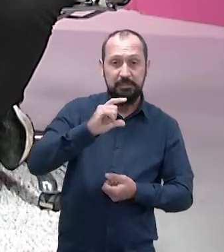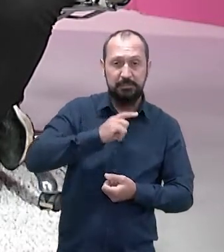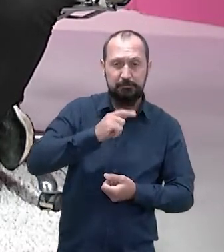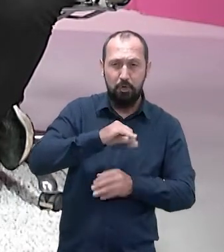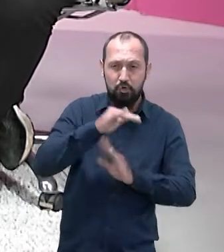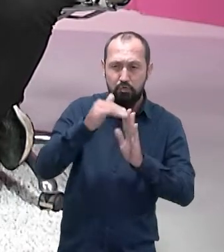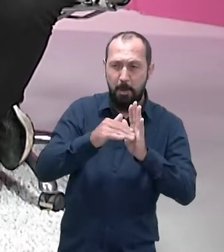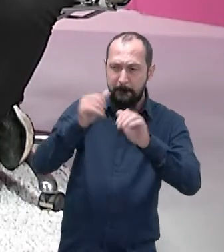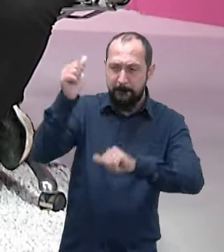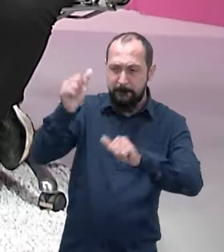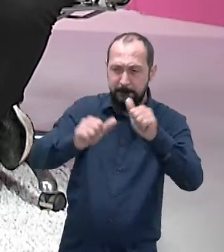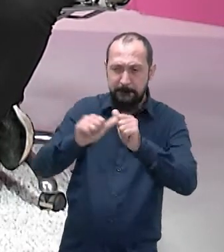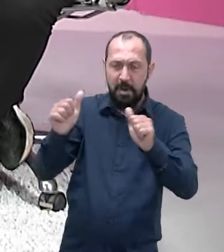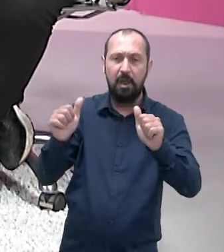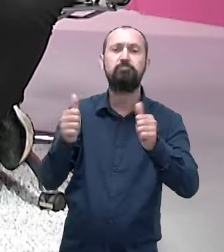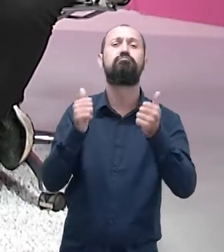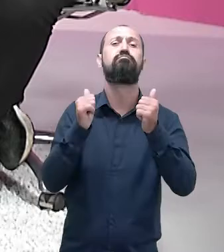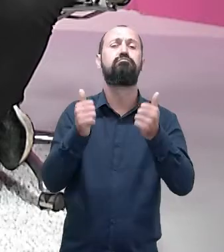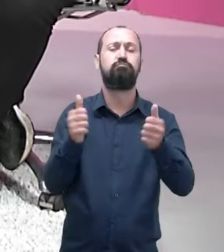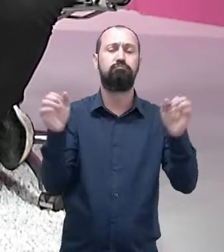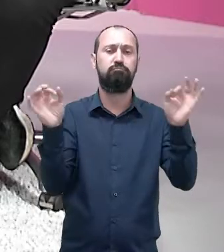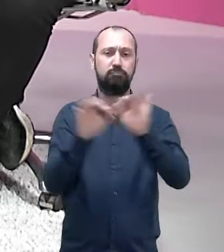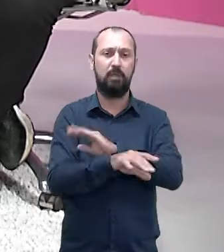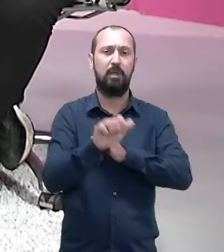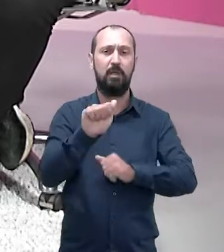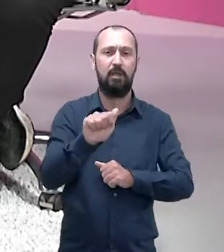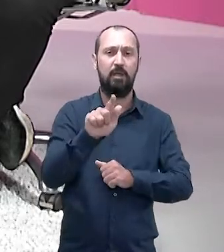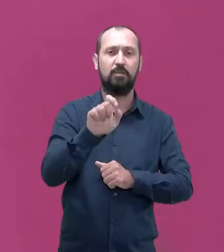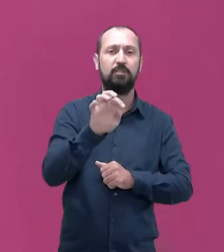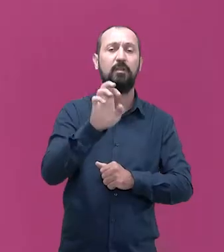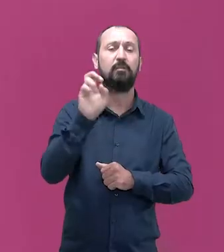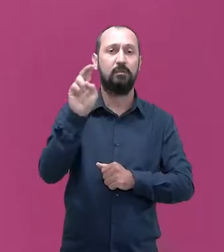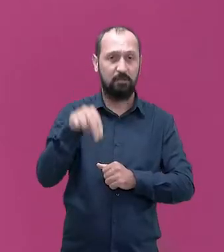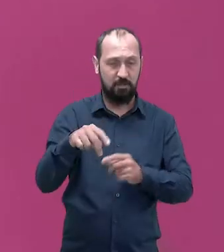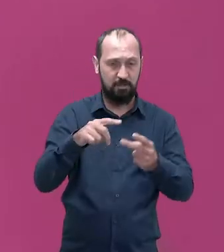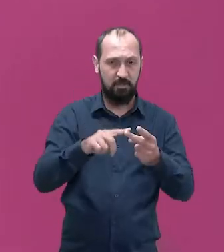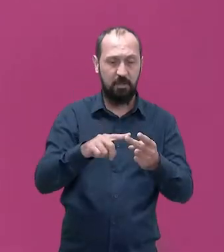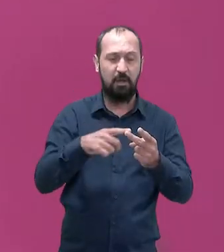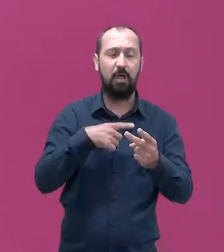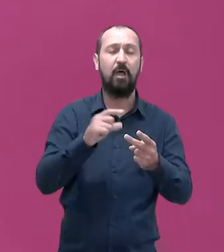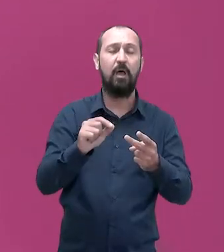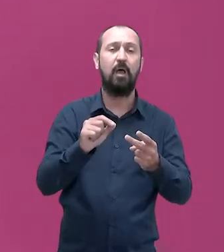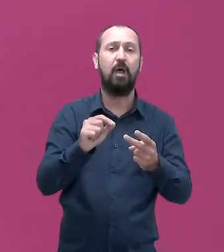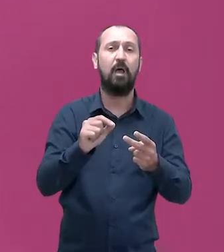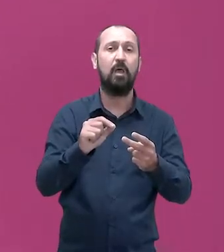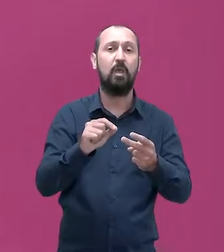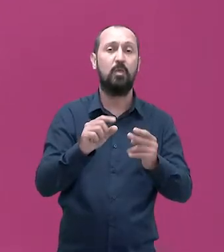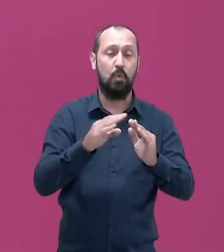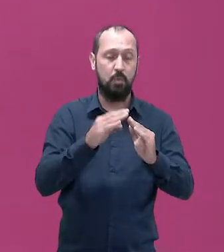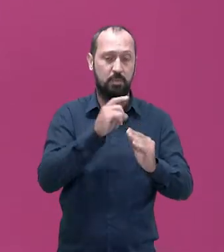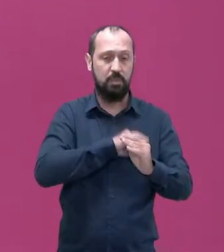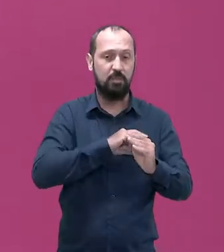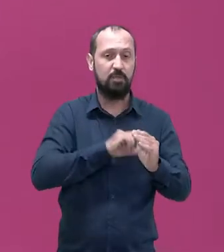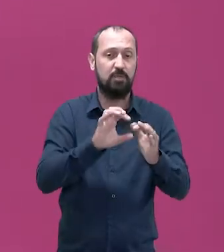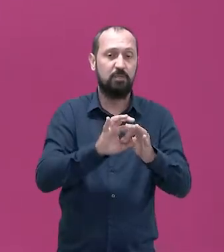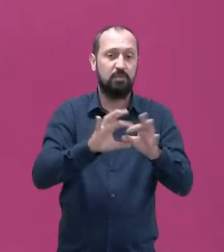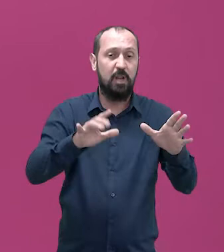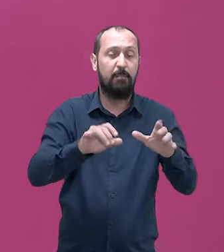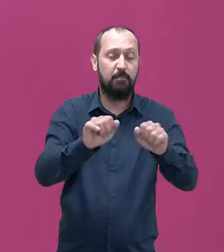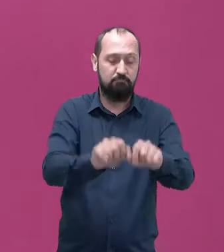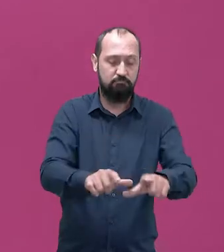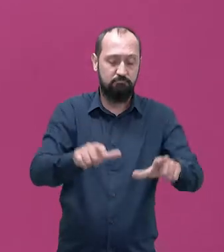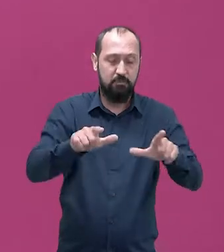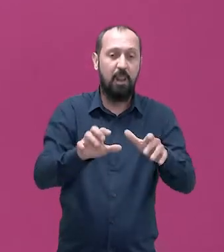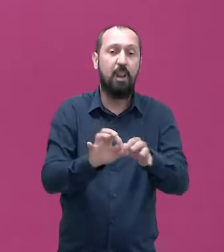Tendo essa vistoria e autorização da AGETRAN, o Detran te dá um laudo, né? Esse laudo é de permissão para